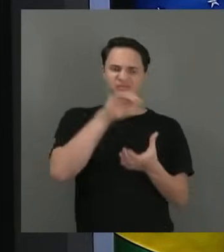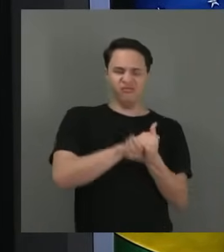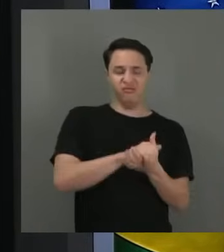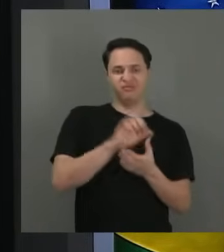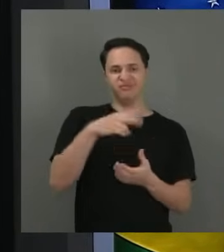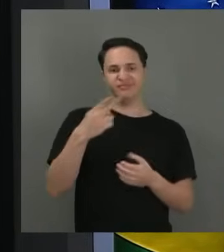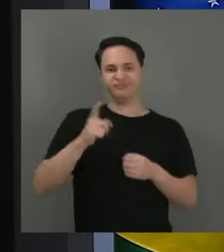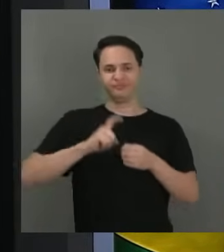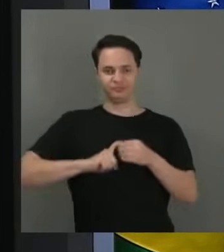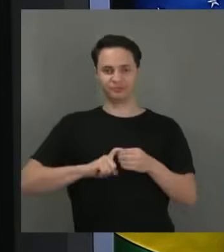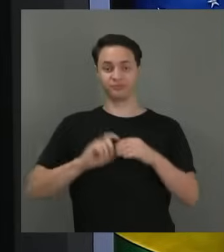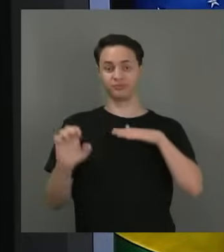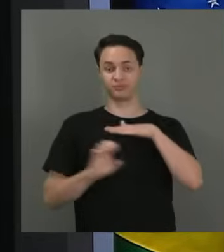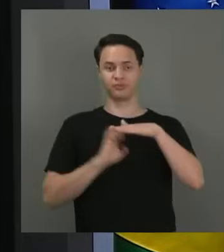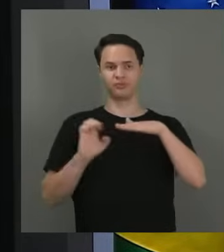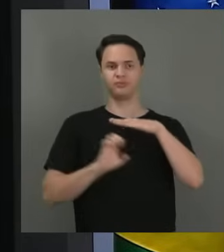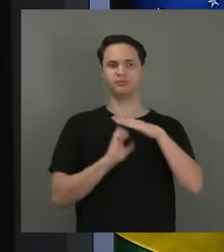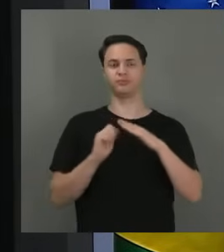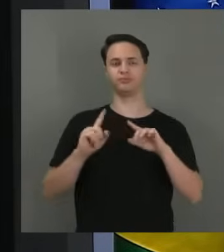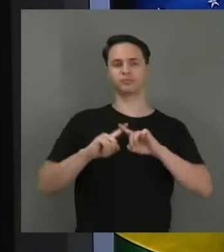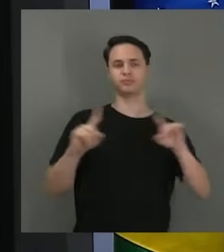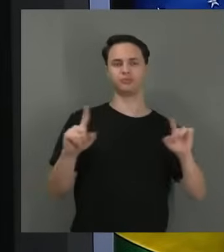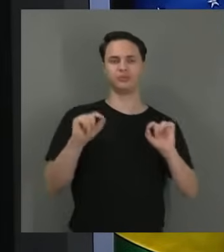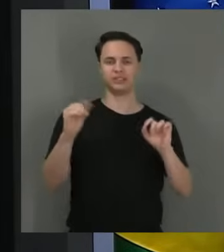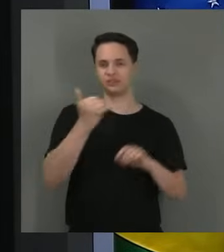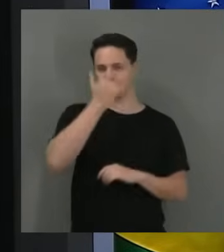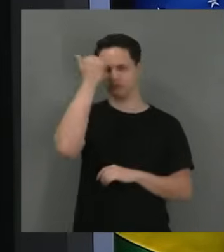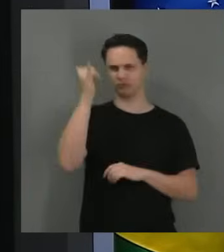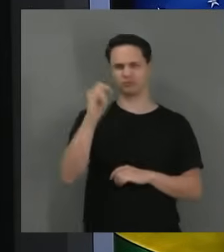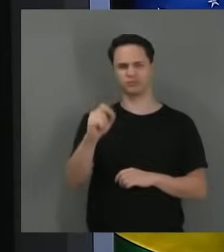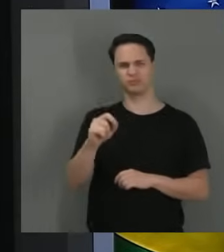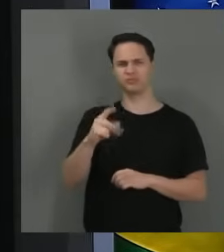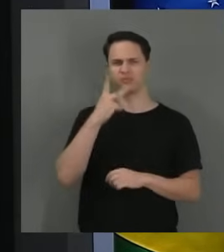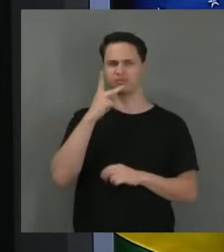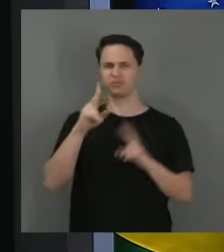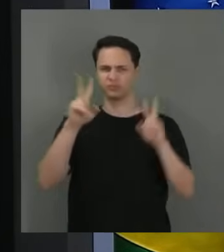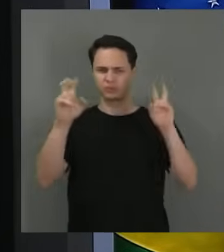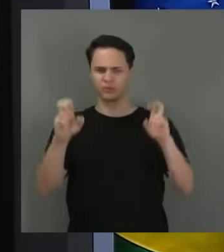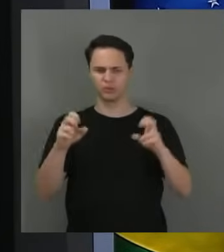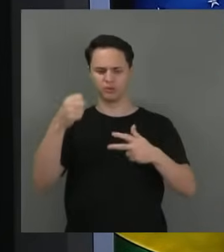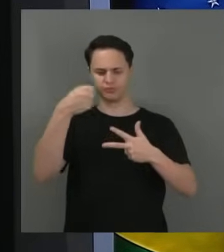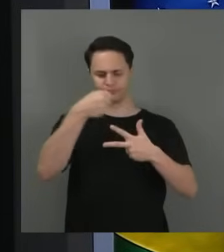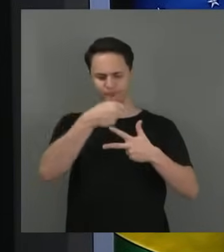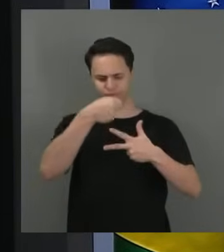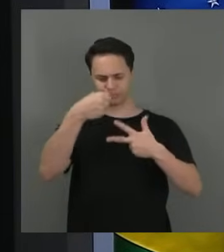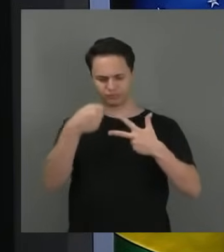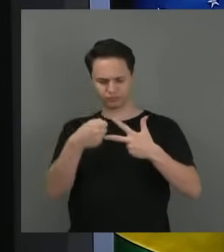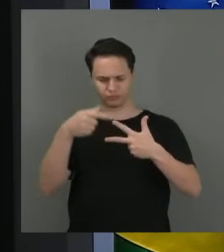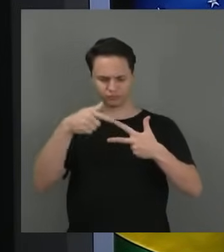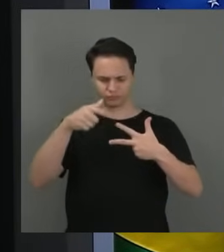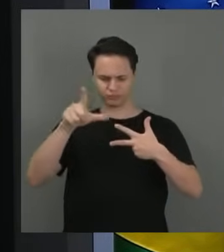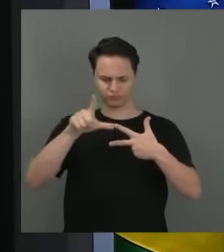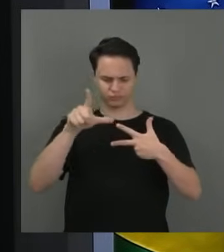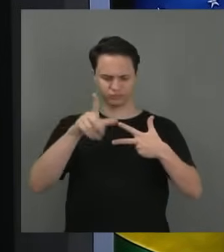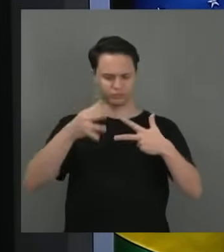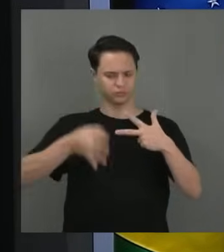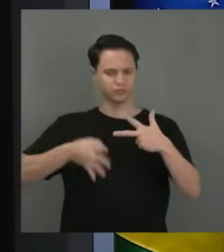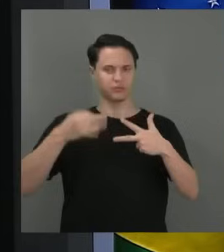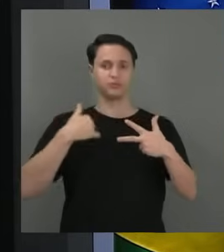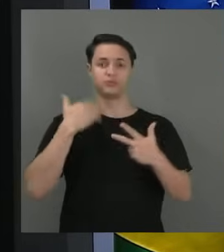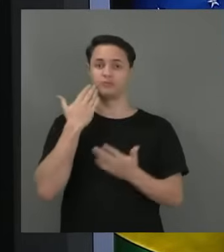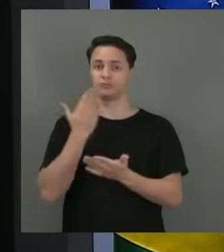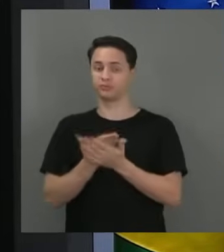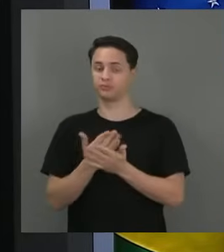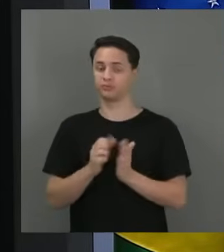entre sócios de uma empresa. Mas uma traição envolvendo 2 poderes da República, acredito que